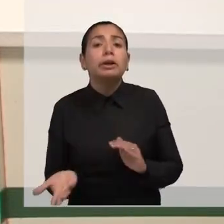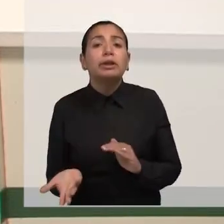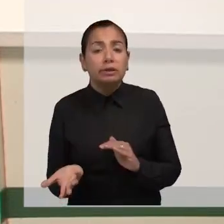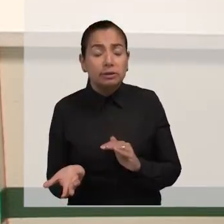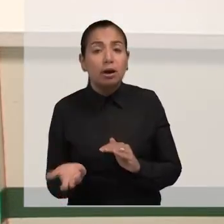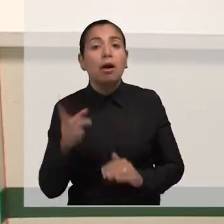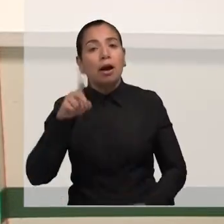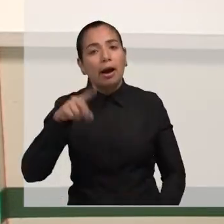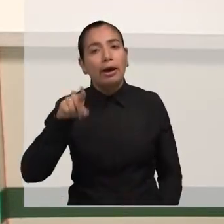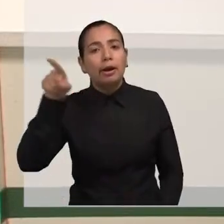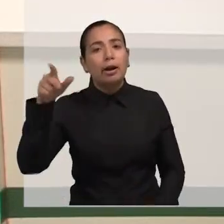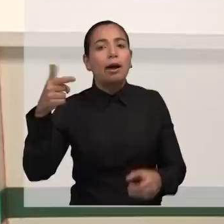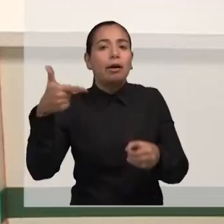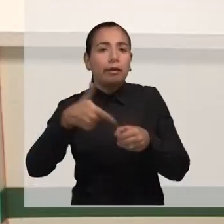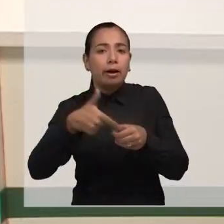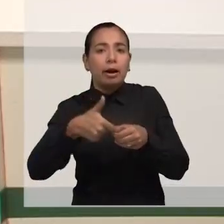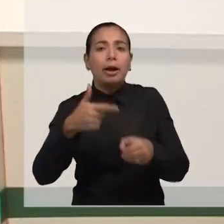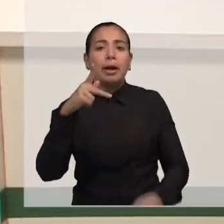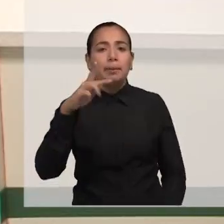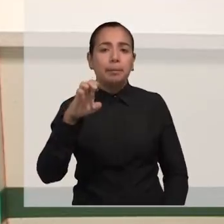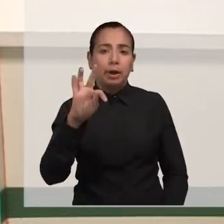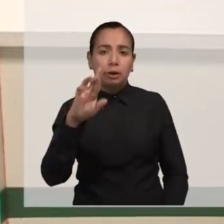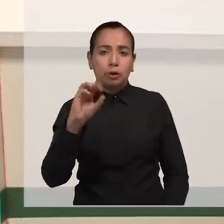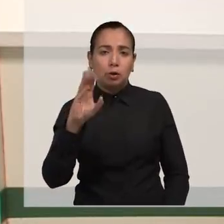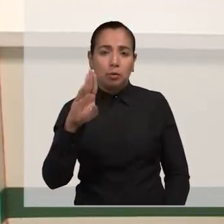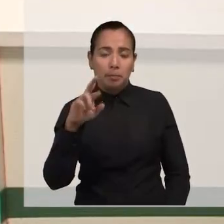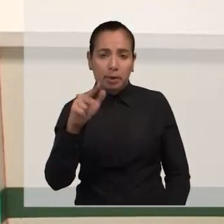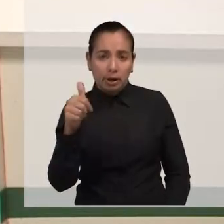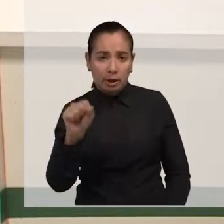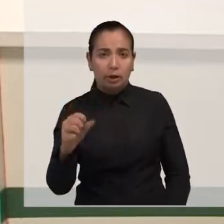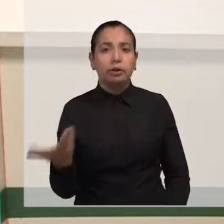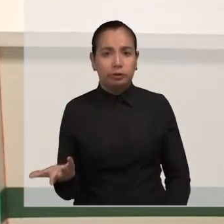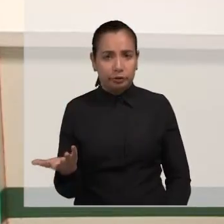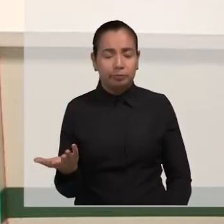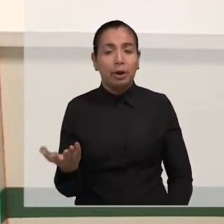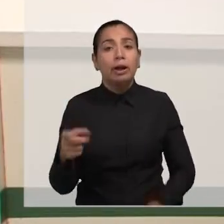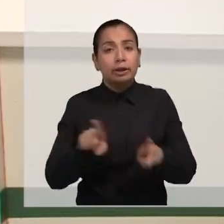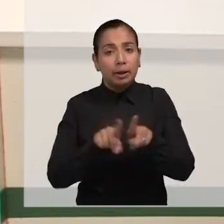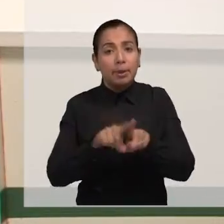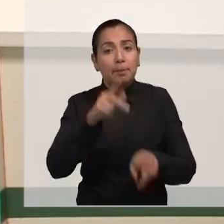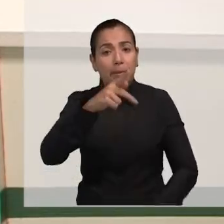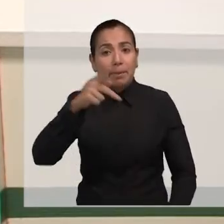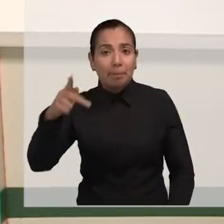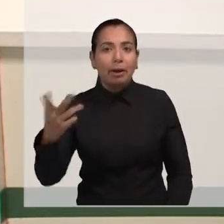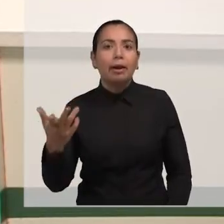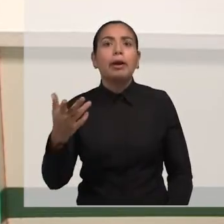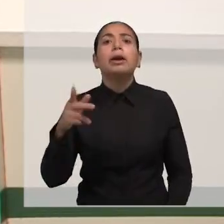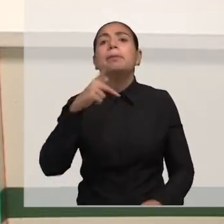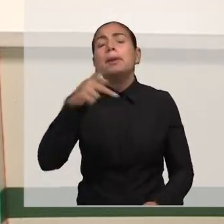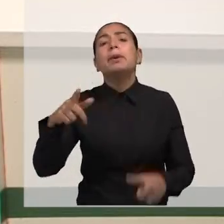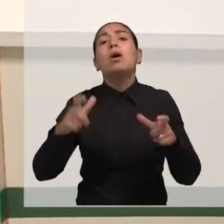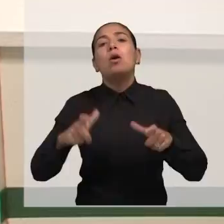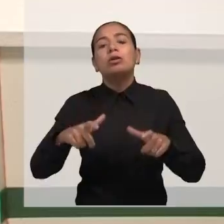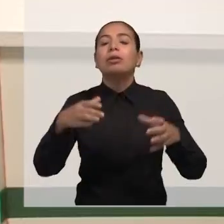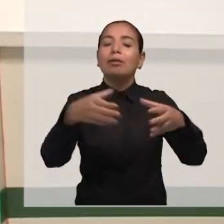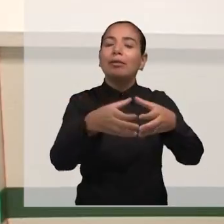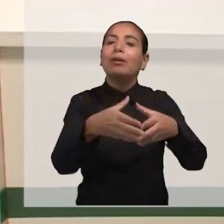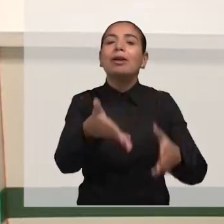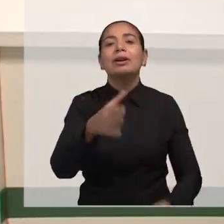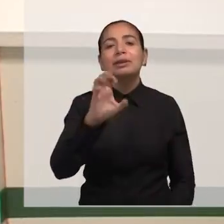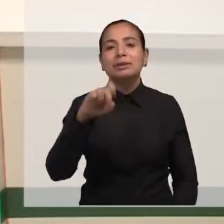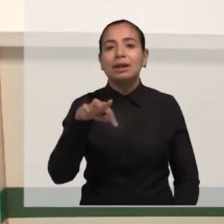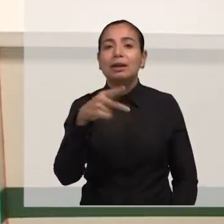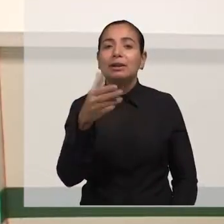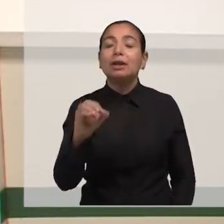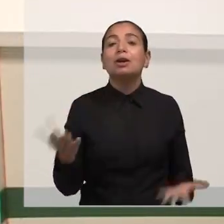era o partido que comandava a Petrobras? Partido Progressista. Partido Progressista do PT. O PP está onde? Está no Centrão. Então, ele que é uma pessoa que